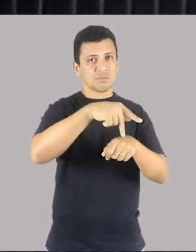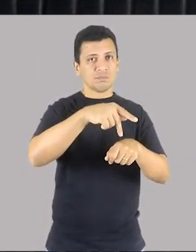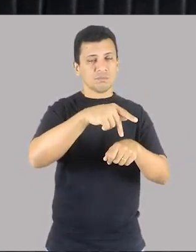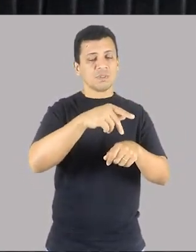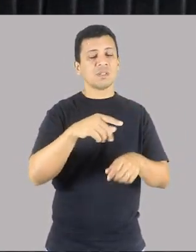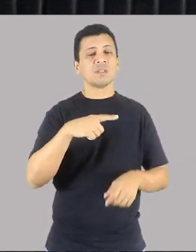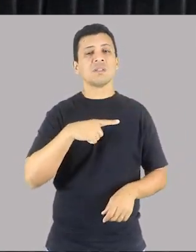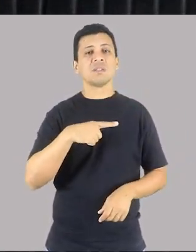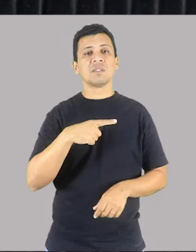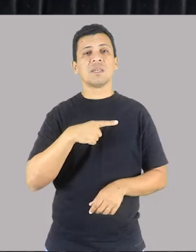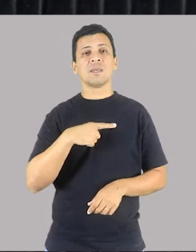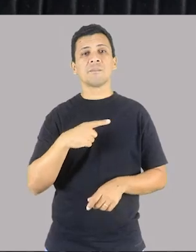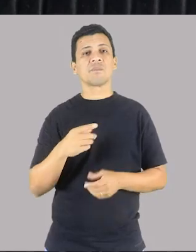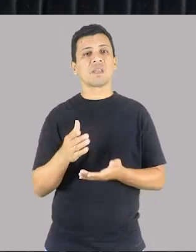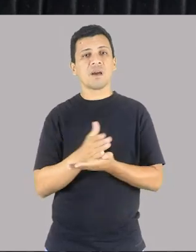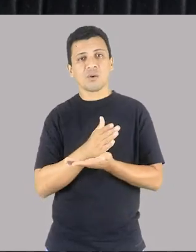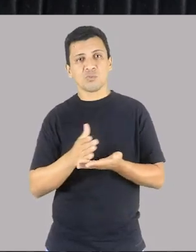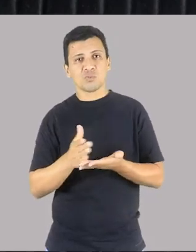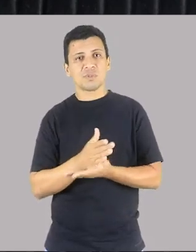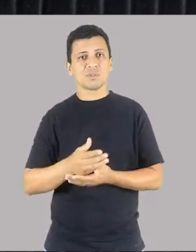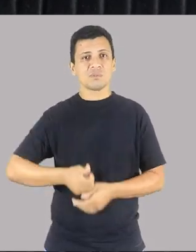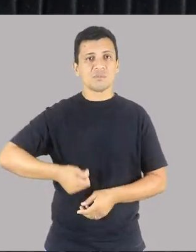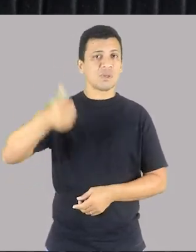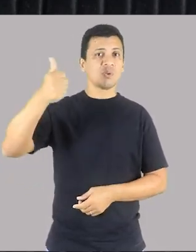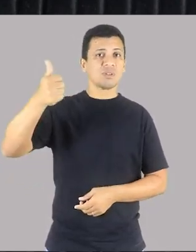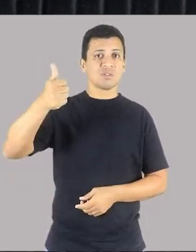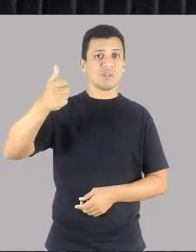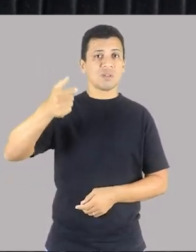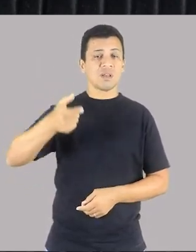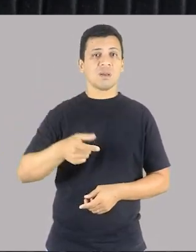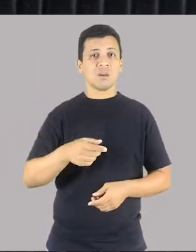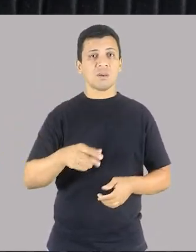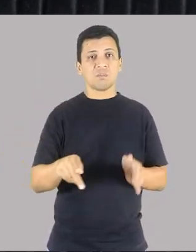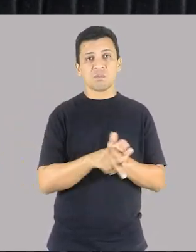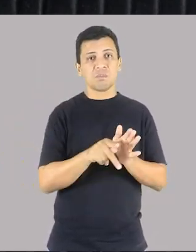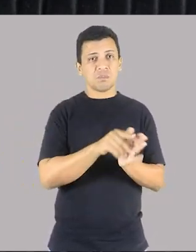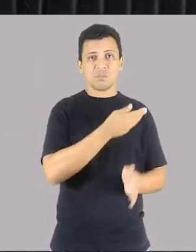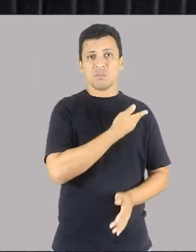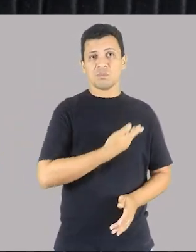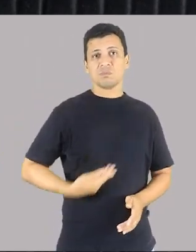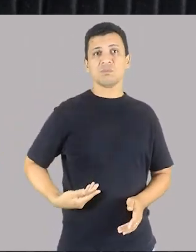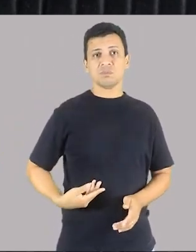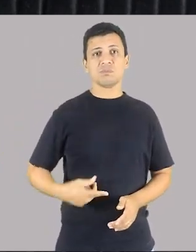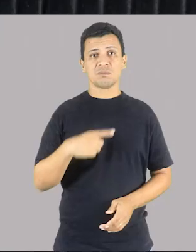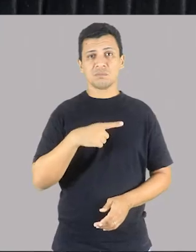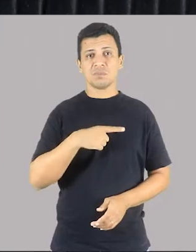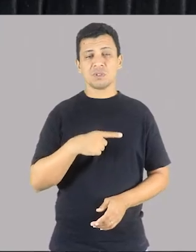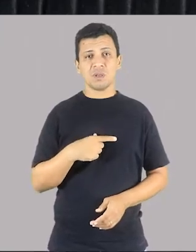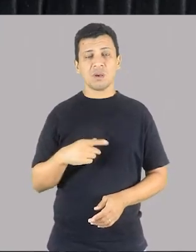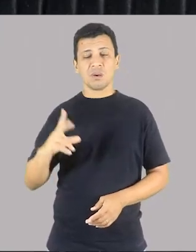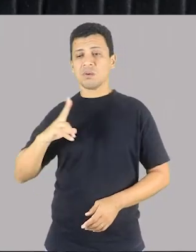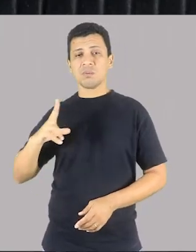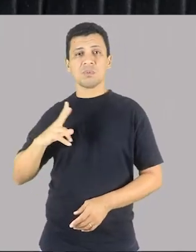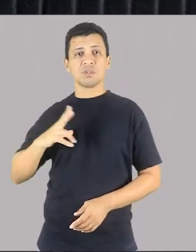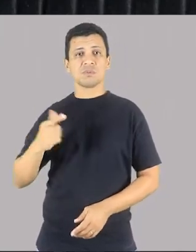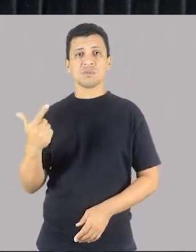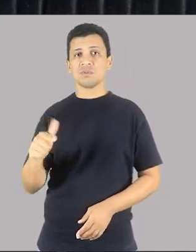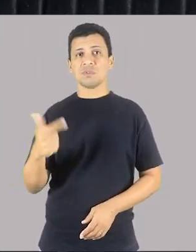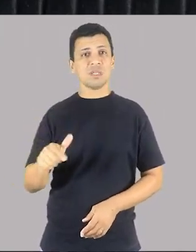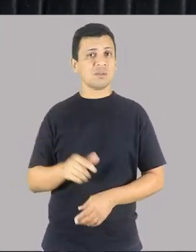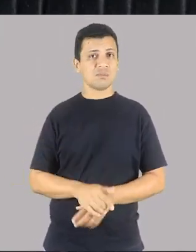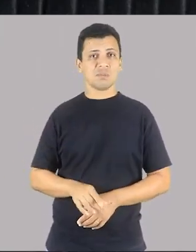tem prerrogativas que o interesse particular não tem. A administração pública tem prerrogativas que o indivíduo